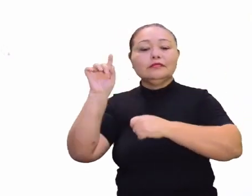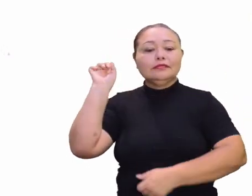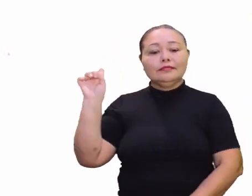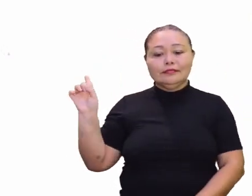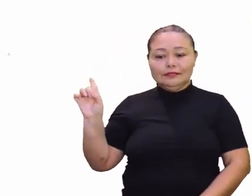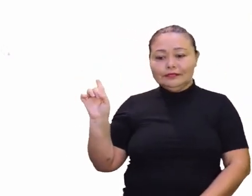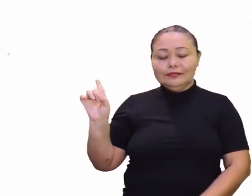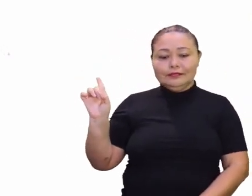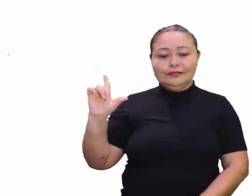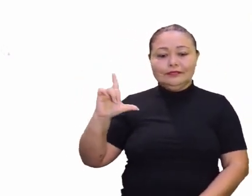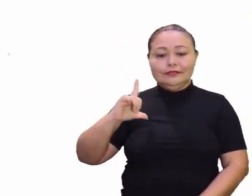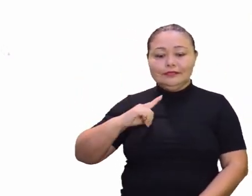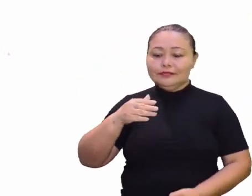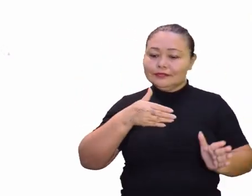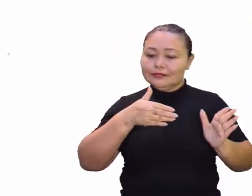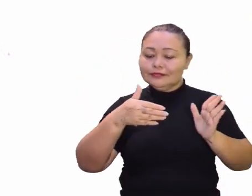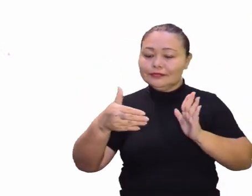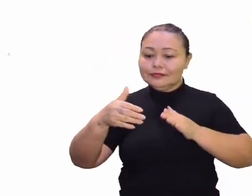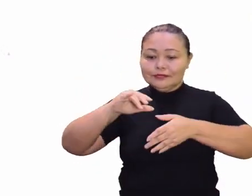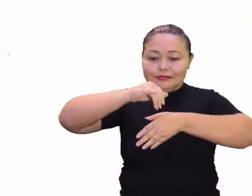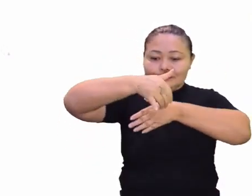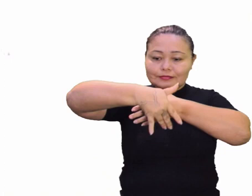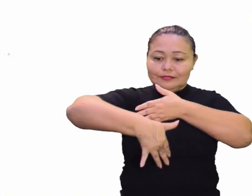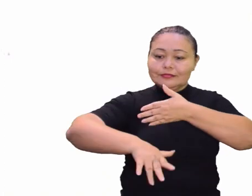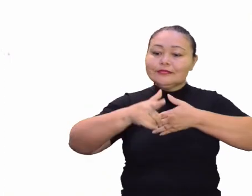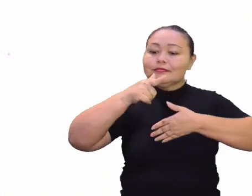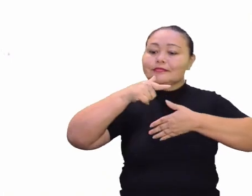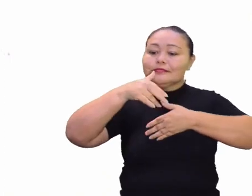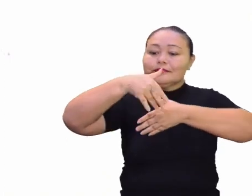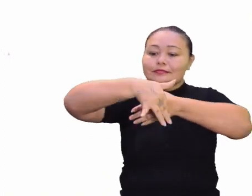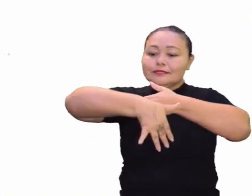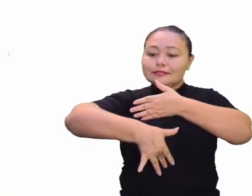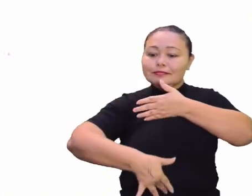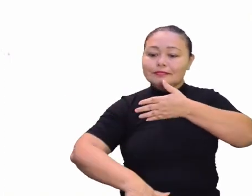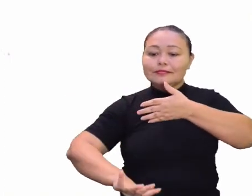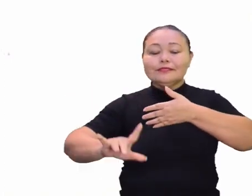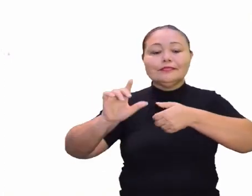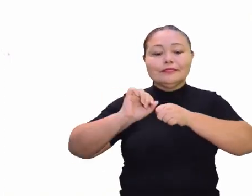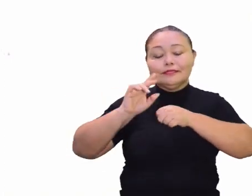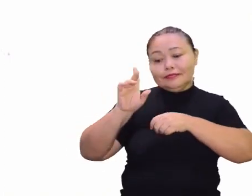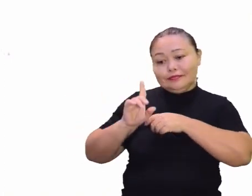aí esse trecho encachoeirado. De um lado, a gente tem a Bolívia.